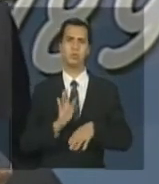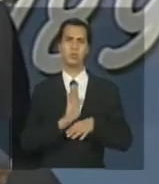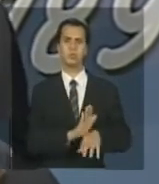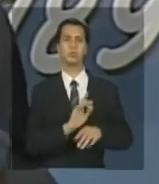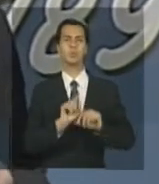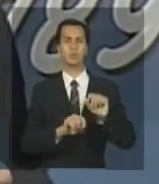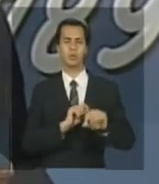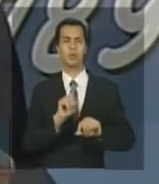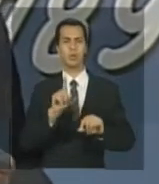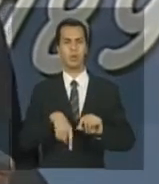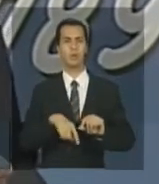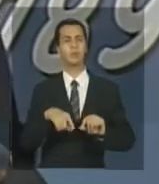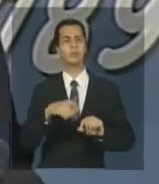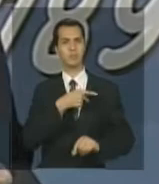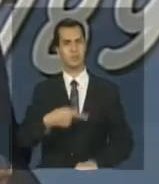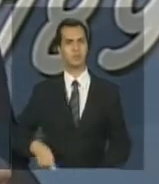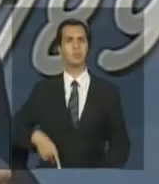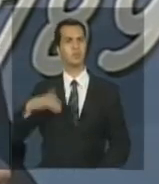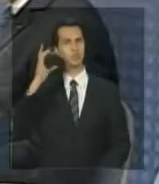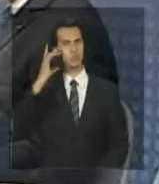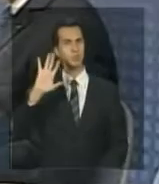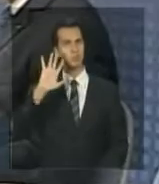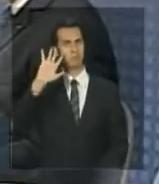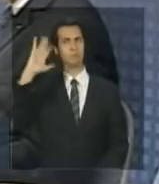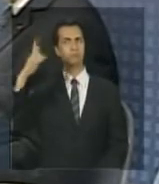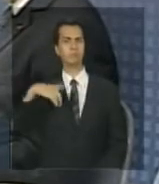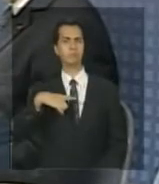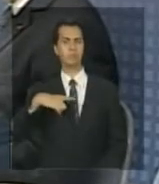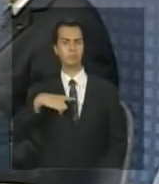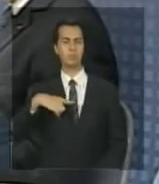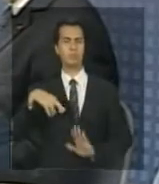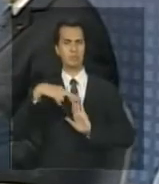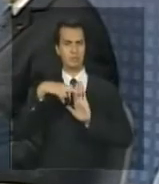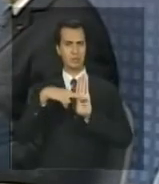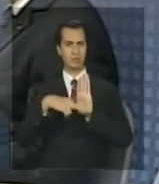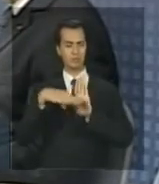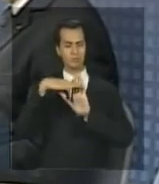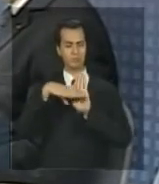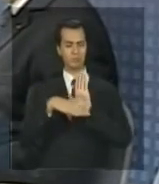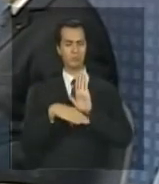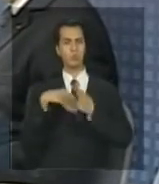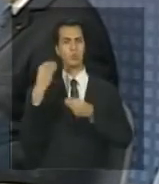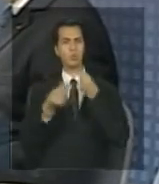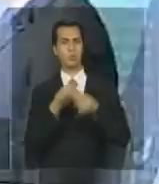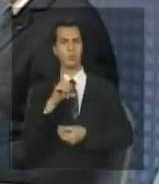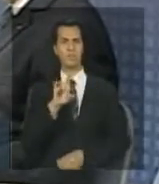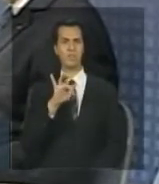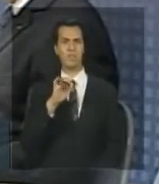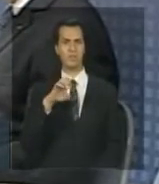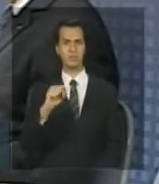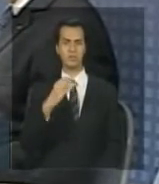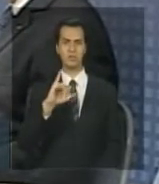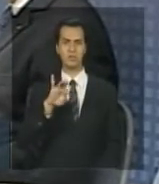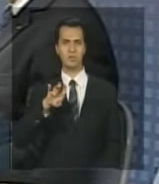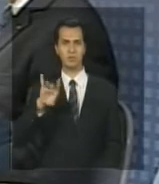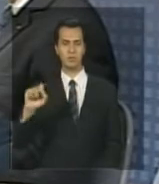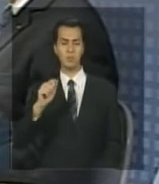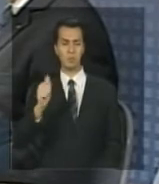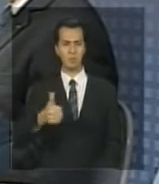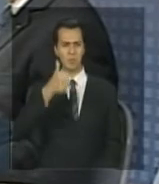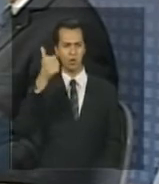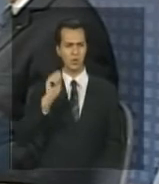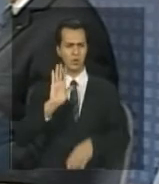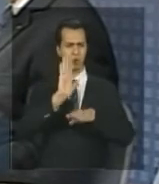às diretrizes da presidenta Dilma de melhor aplicar os recursos da Defesa Civil e ao